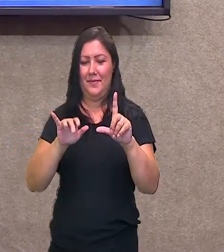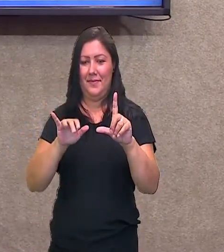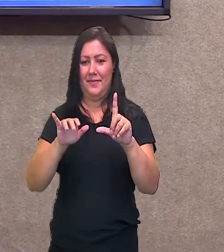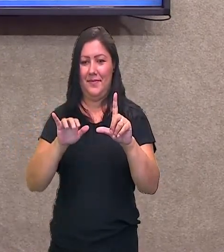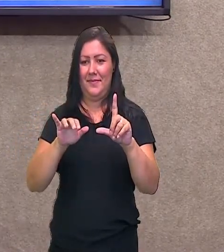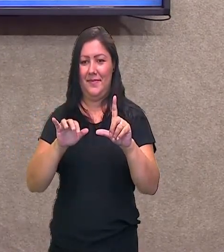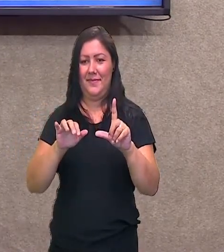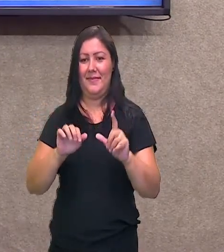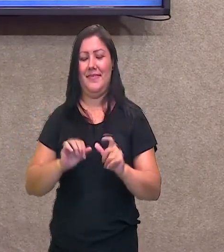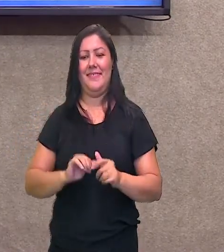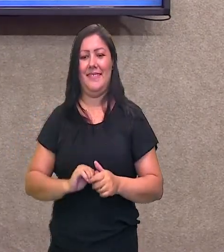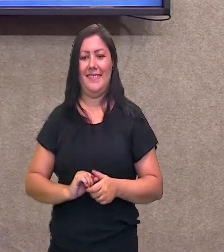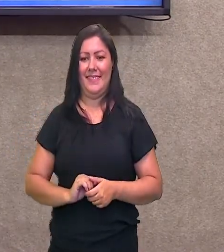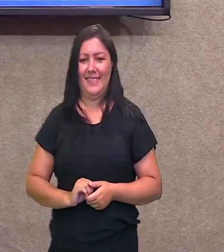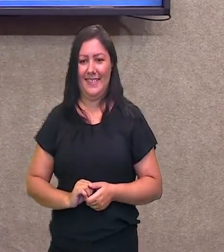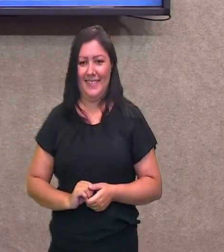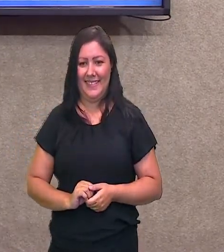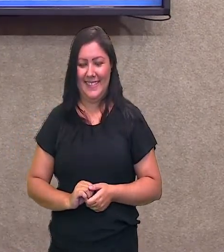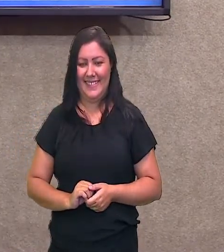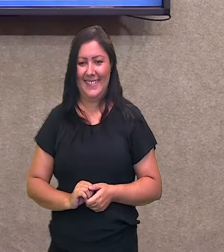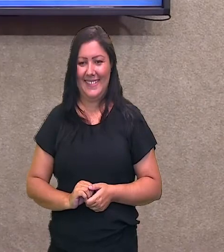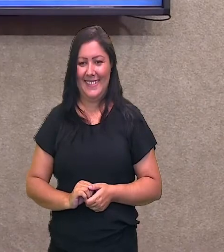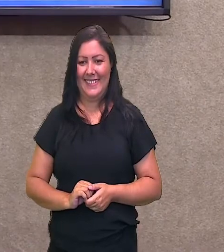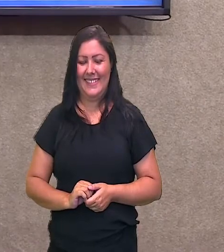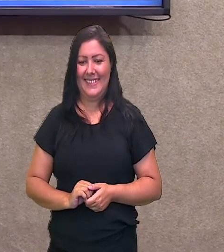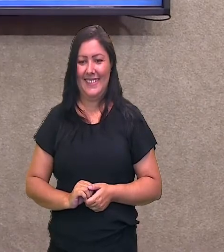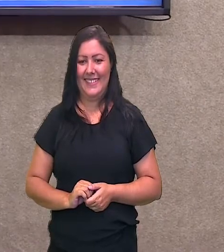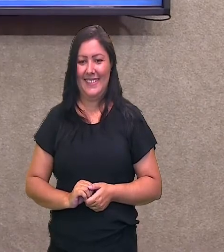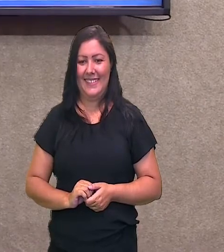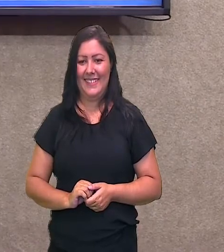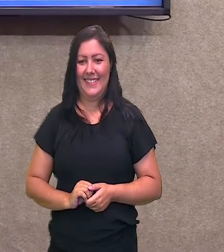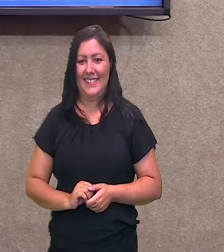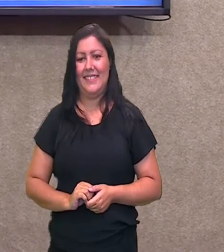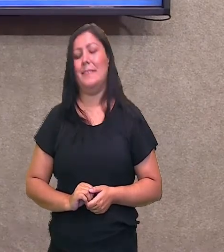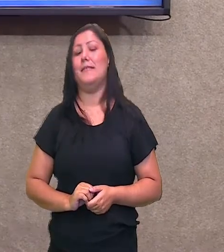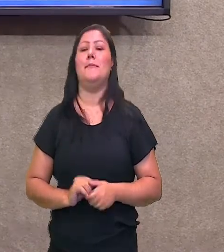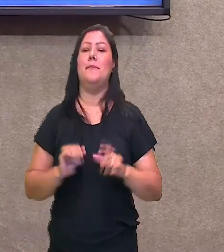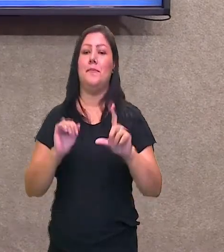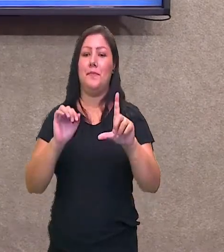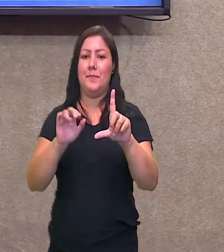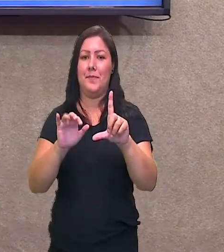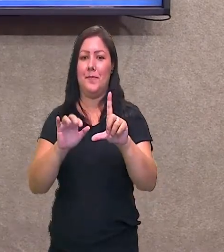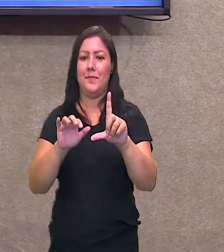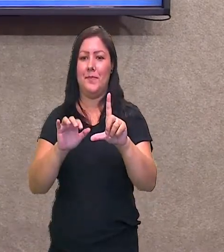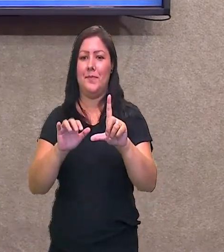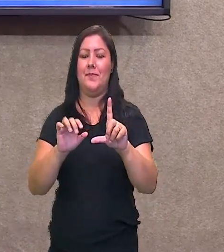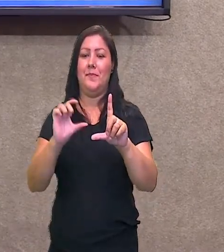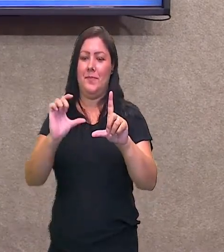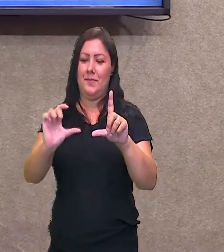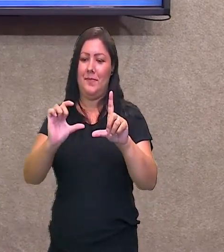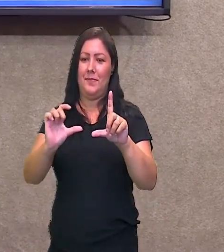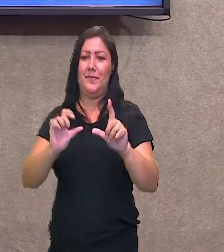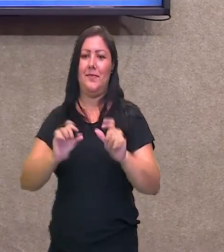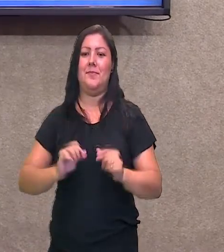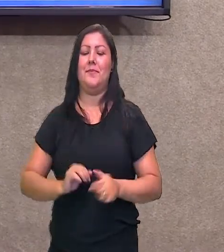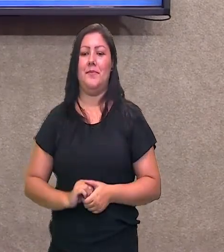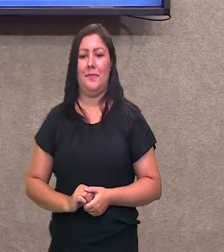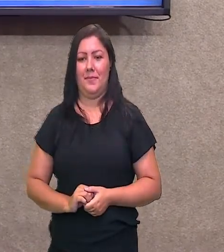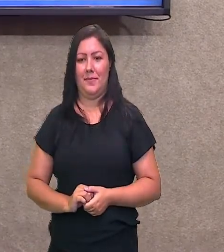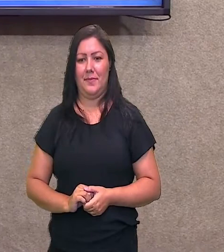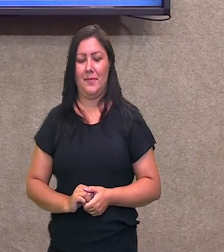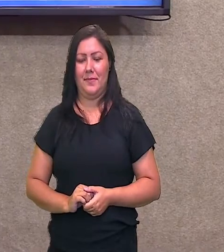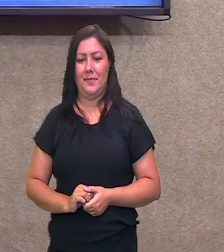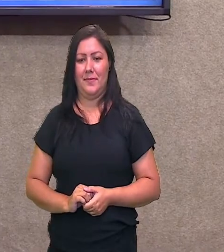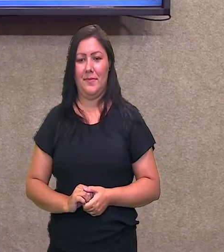basta você apontar a câmera do seu celular para a figura que aparece no canto da